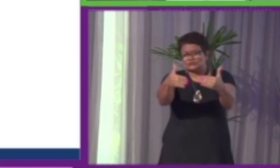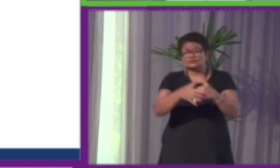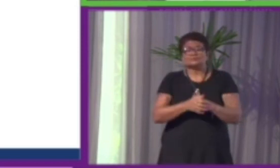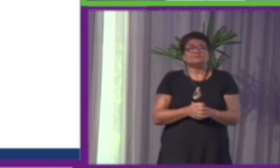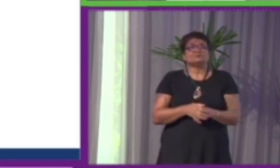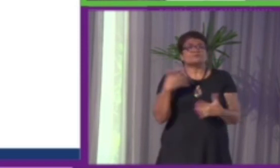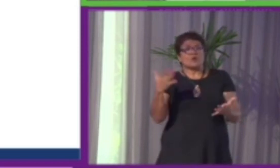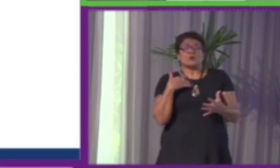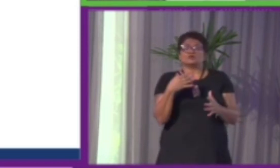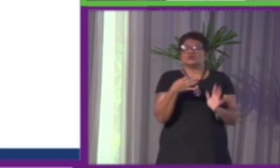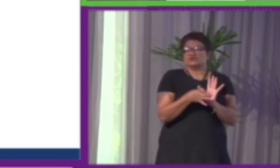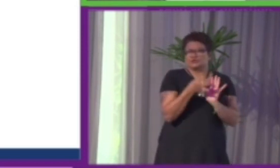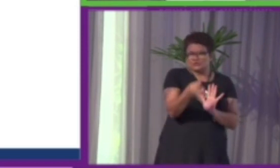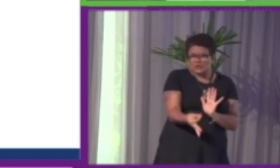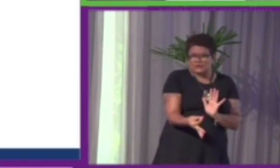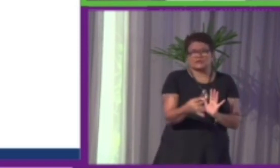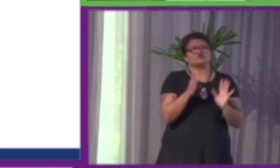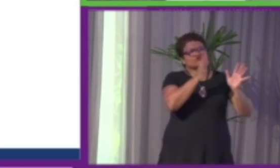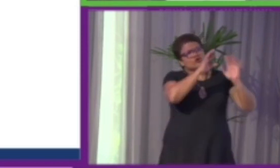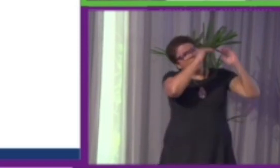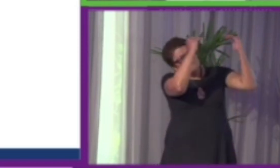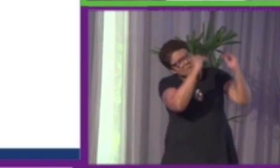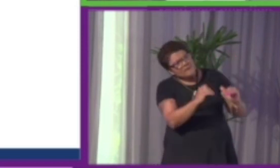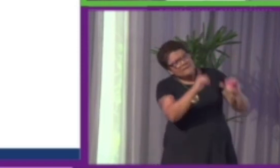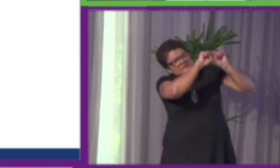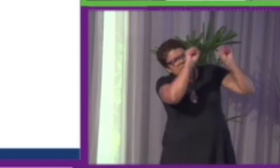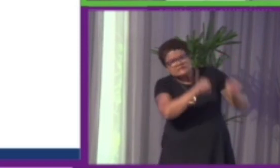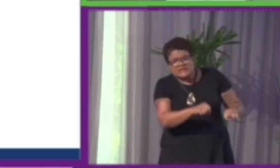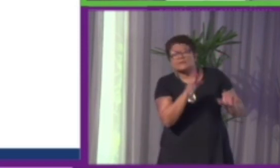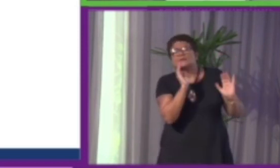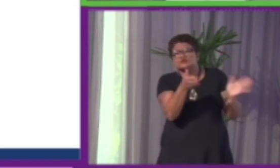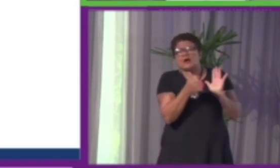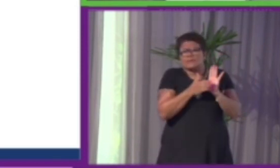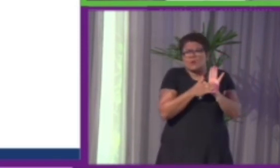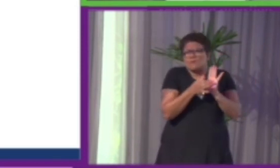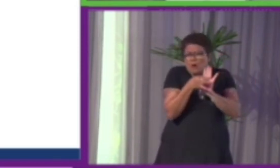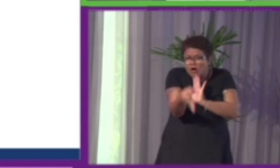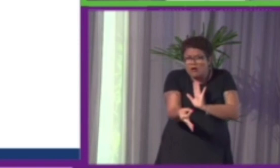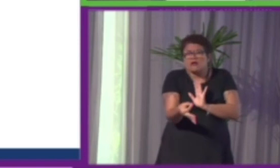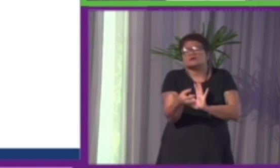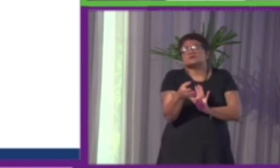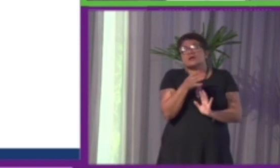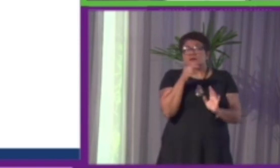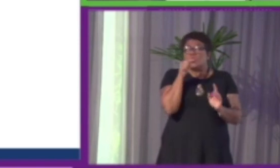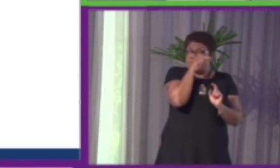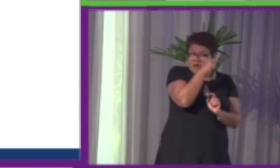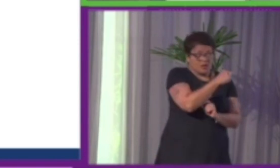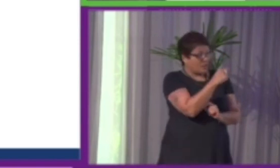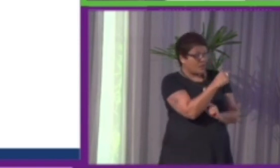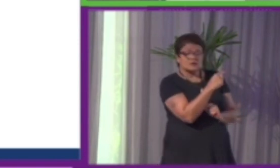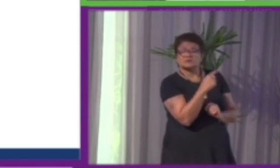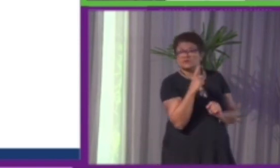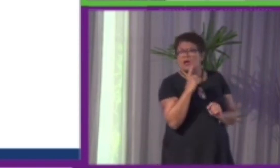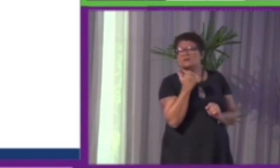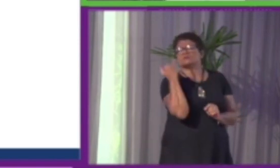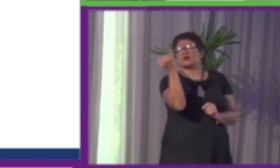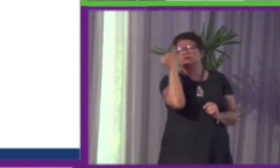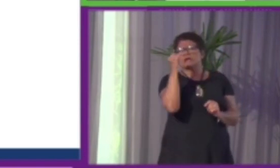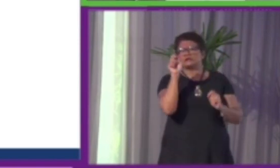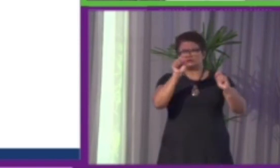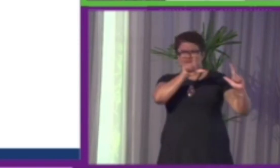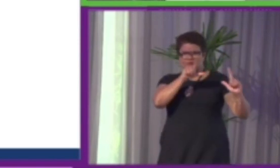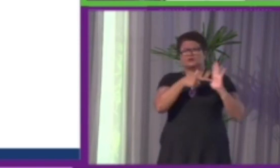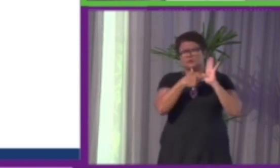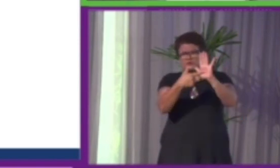o protocolo de segmento sistematizado proposto pelo Grupo Brasileiro. Isso foi um dado também muito importante, que na verdade não basta a